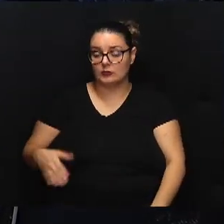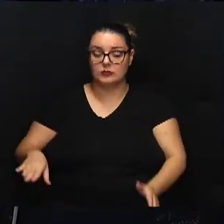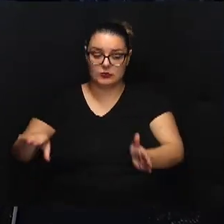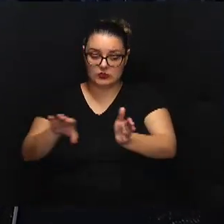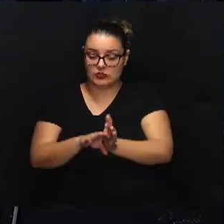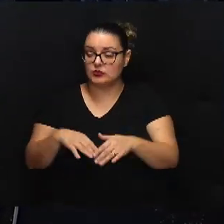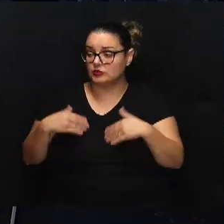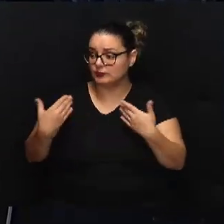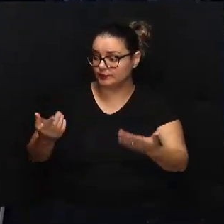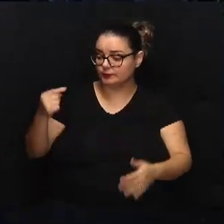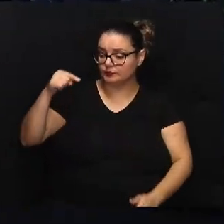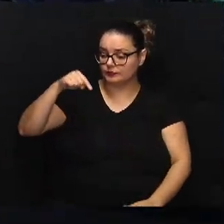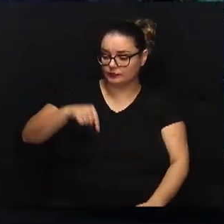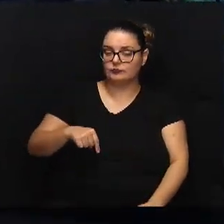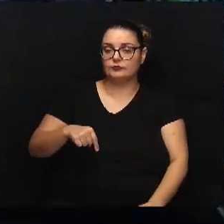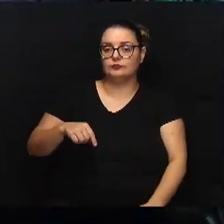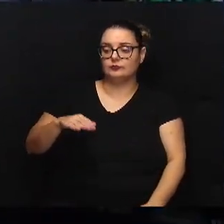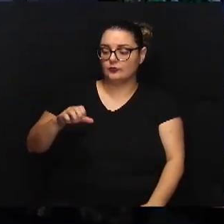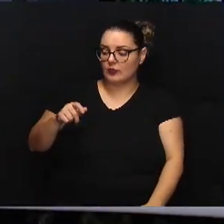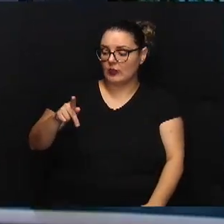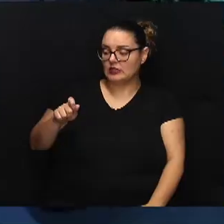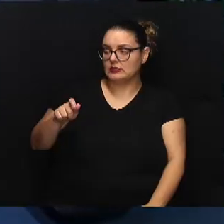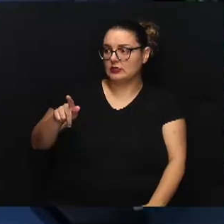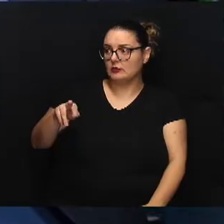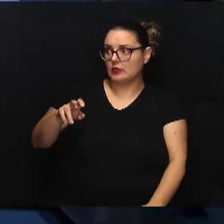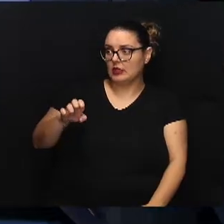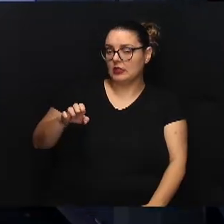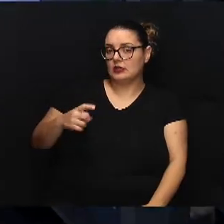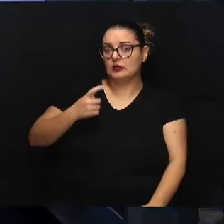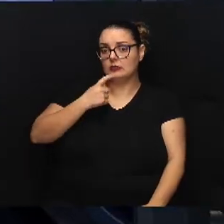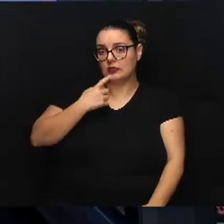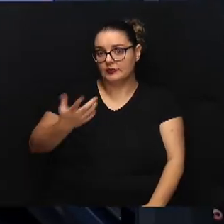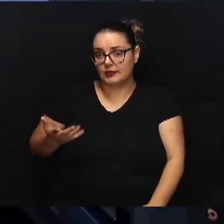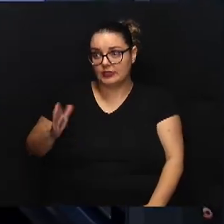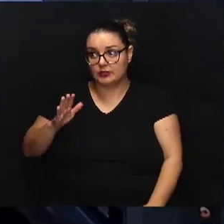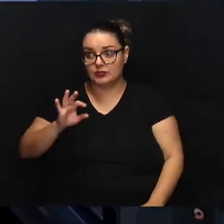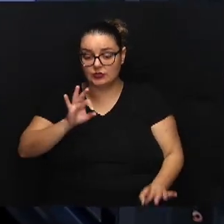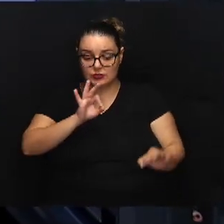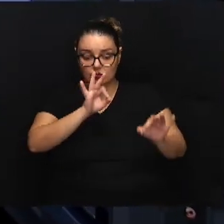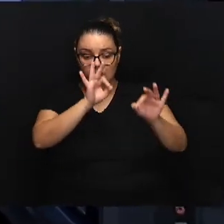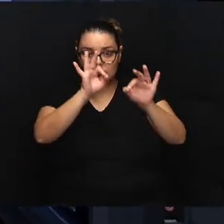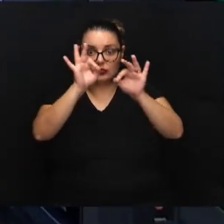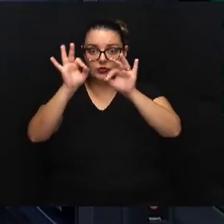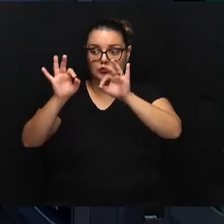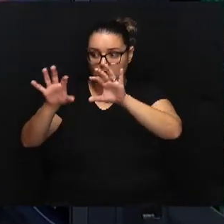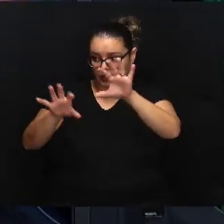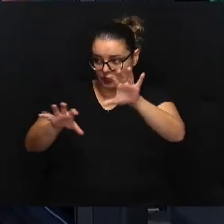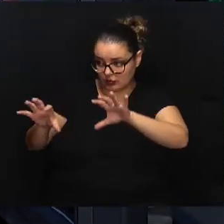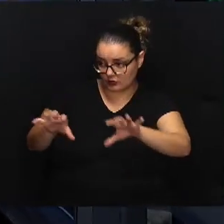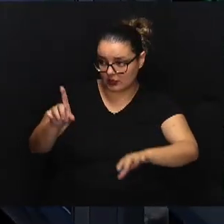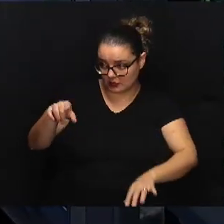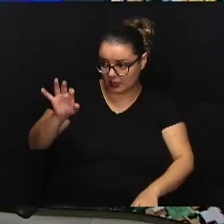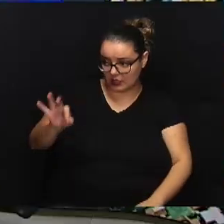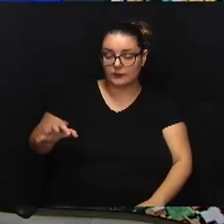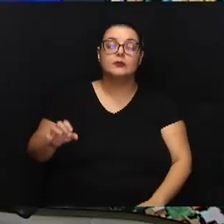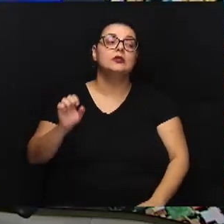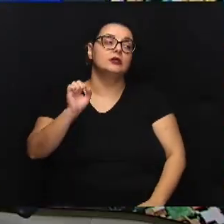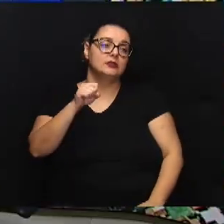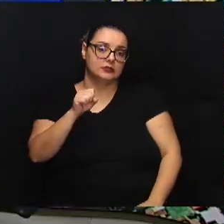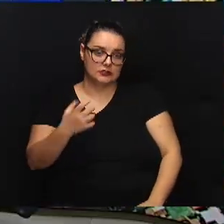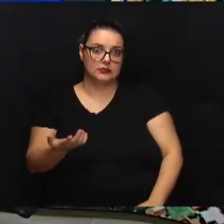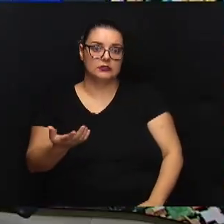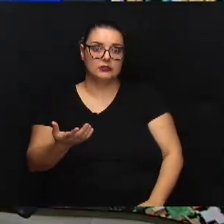chega aqui no CEPAGRE Campinas e você já tem que ficar de olho nos mapas, é isso? Exatamente.